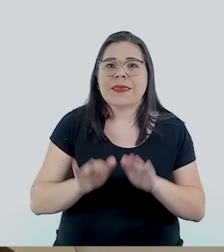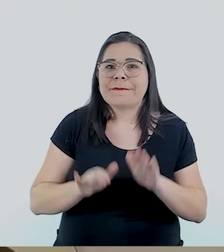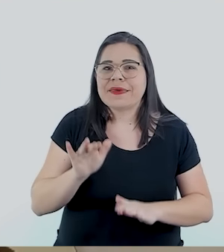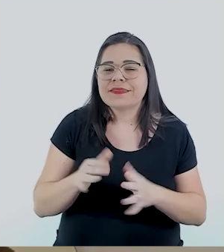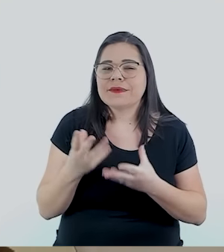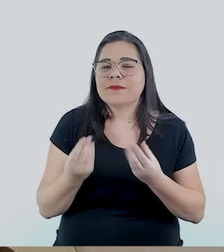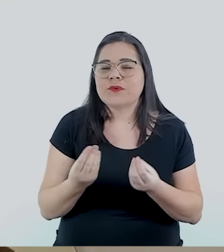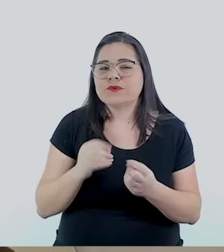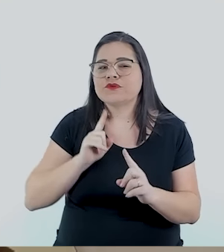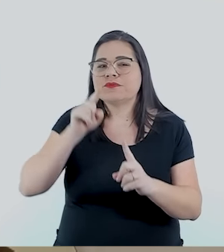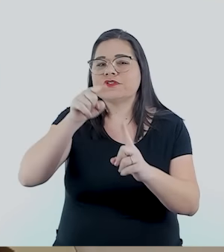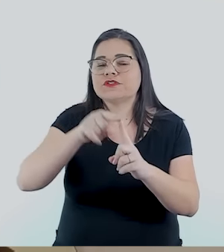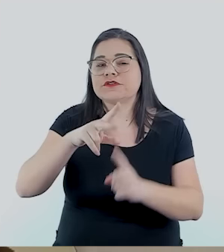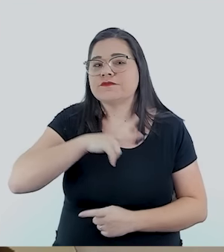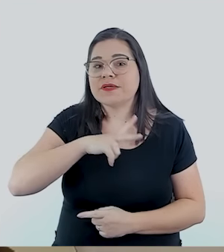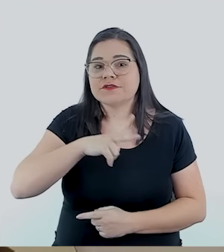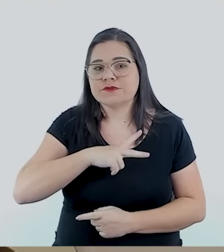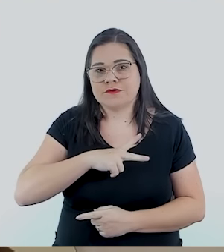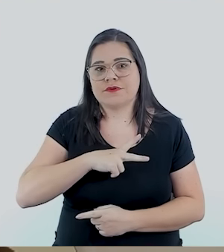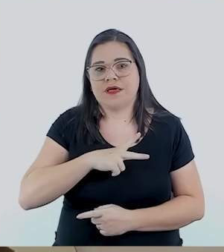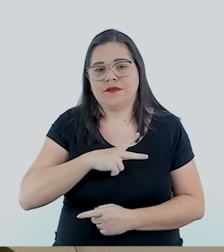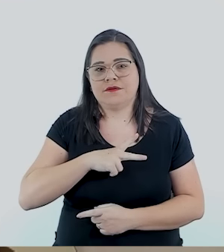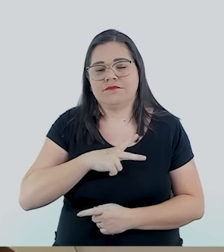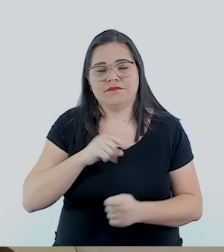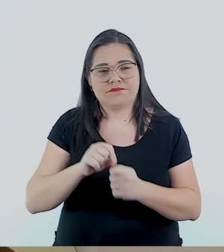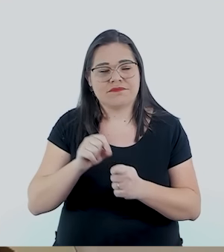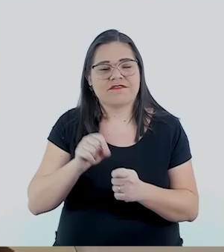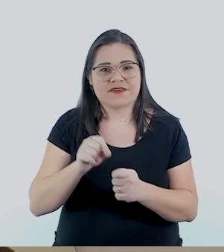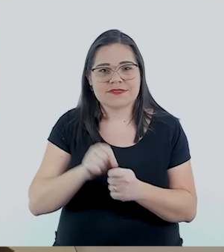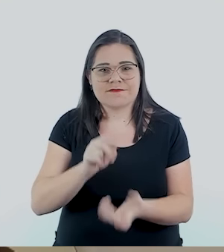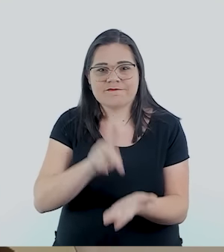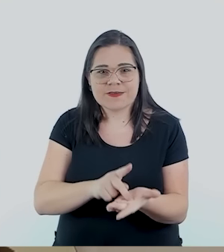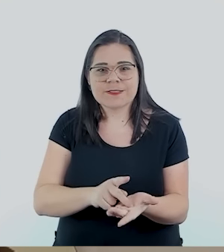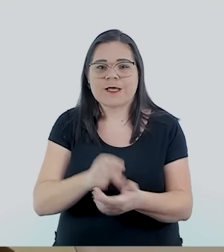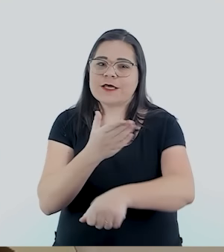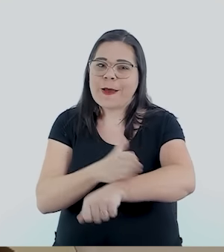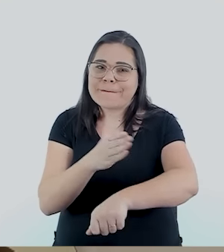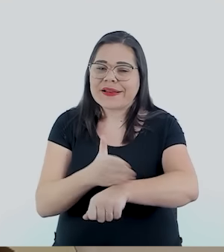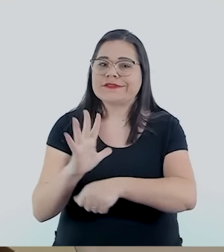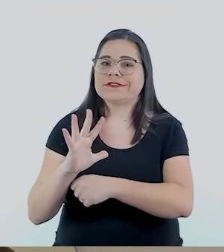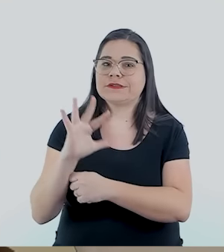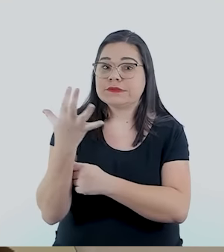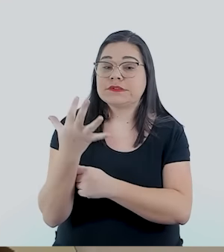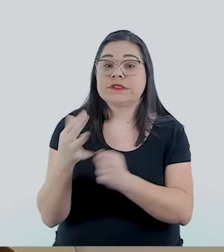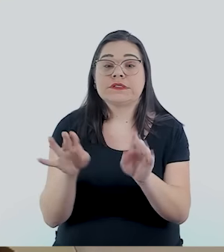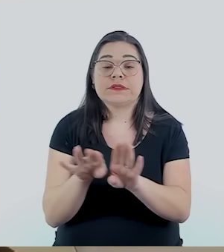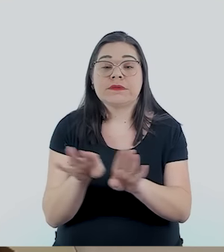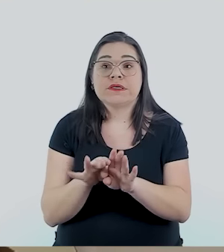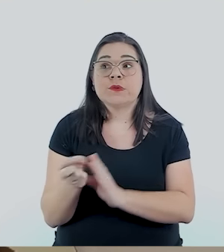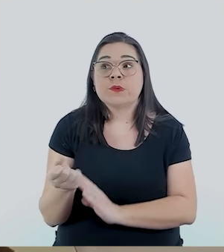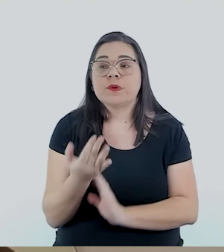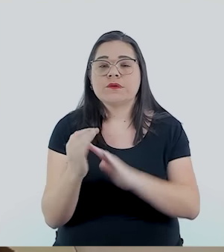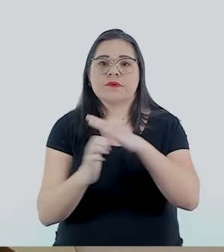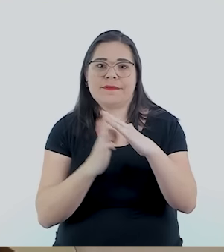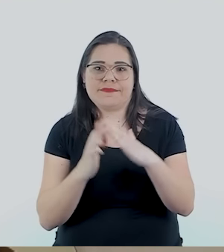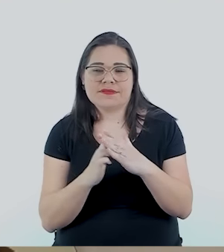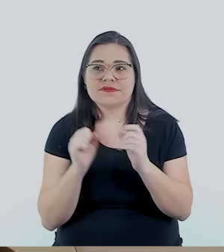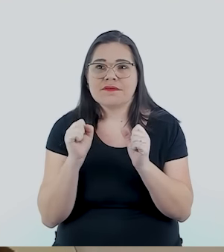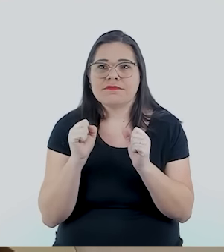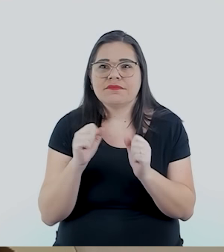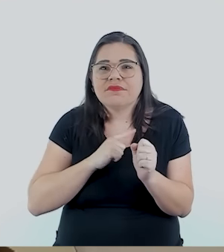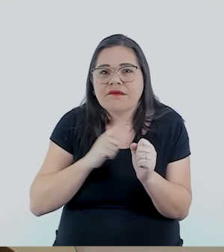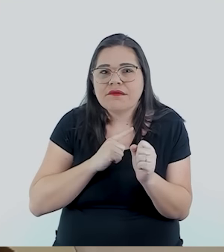intenção pessoal para fazer essas essas eh iniciativas vingarem e depende muito também do quanto a empresa tem disponível